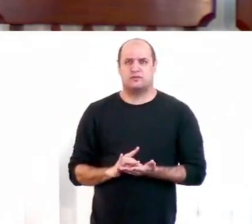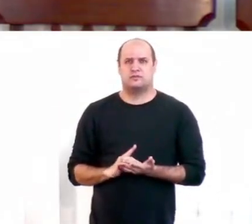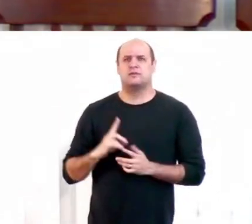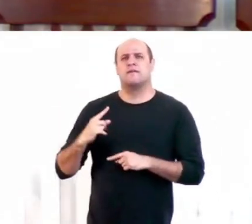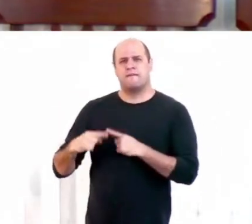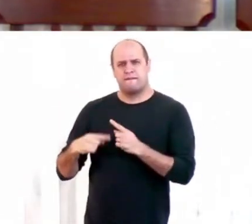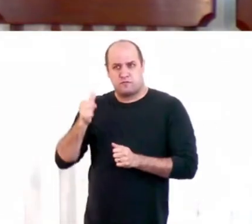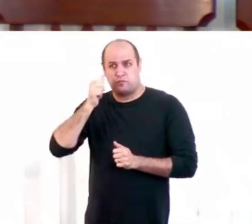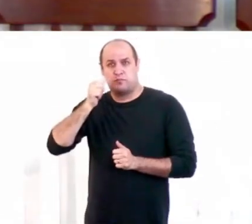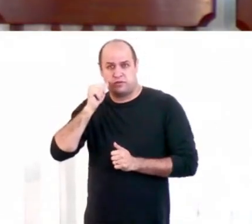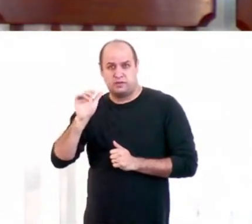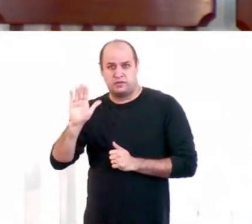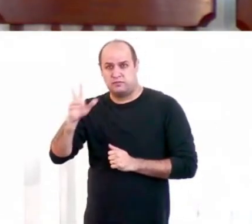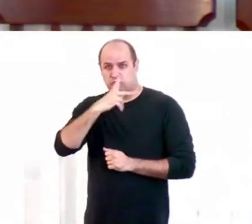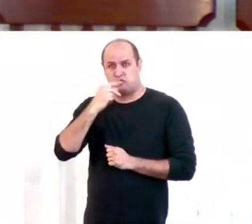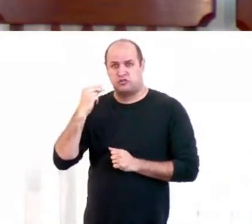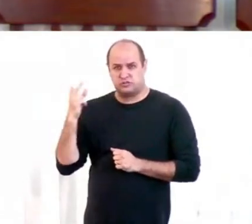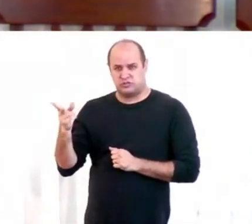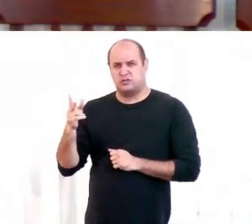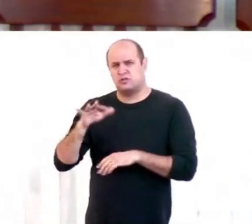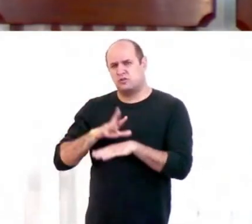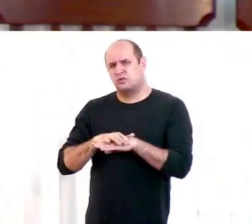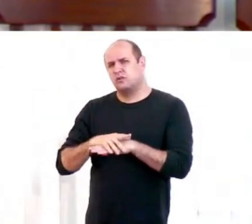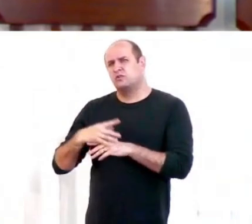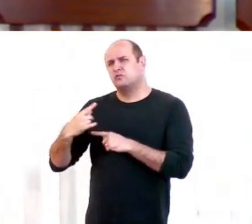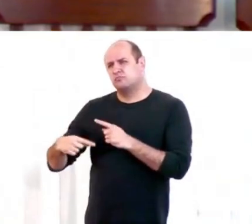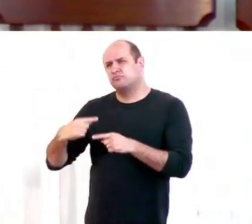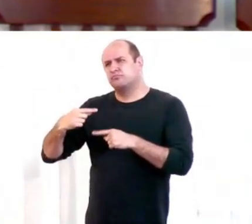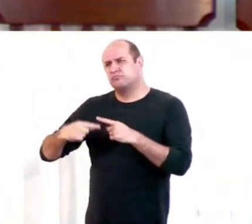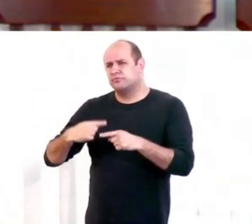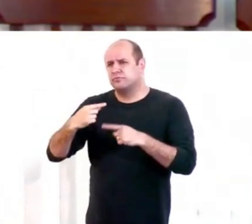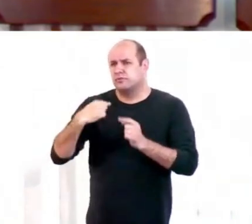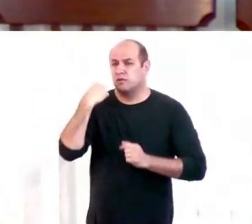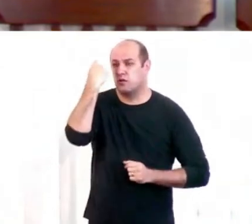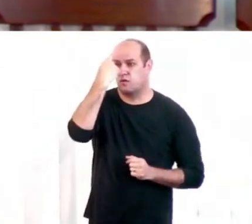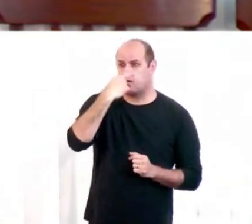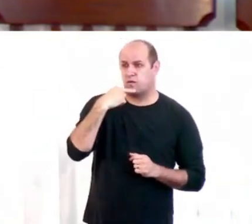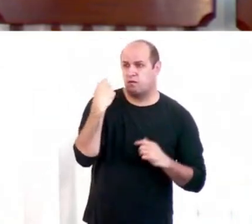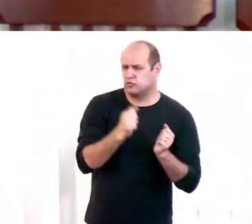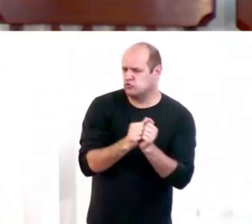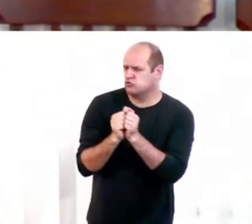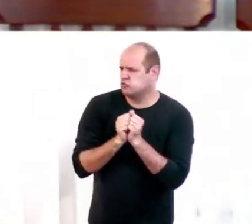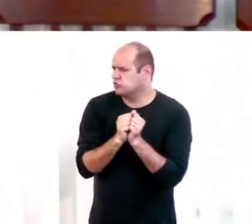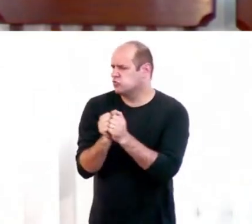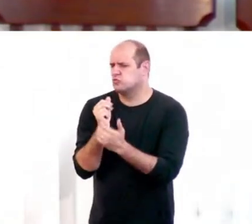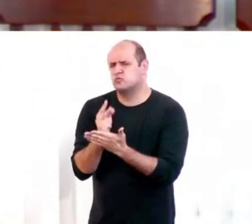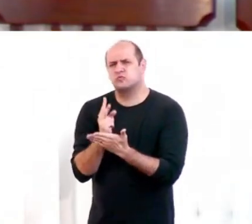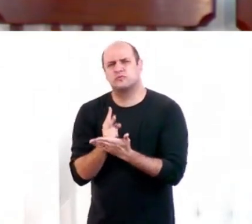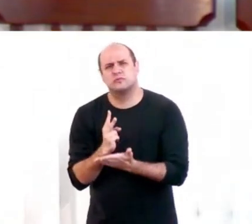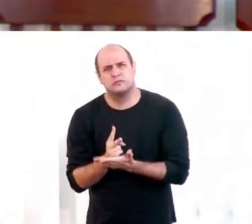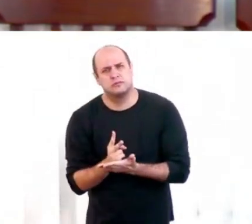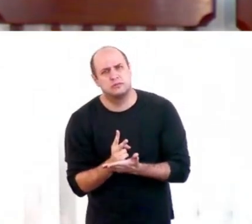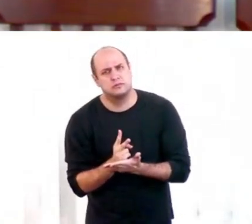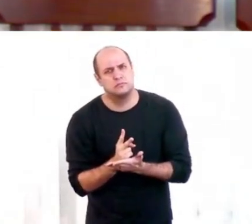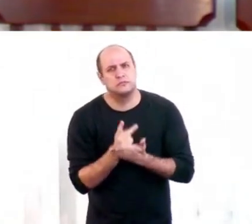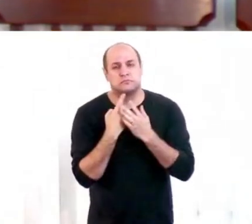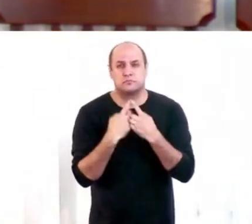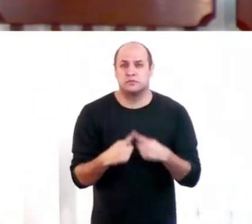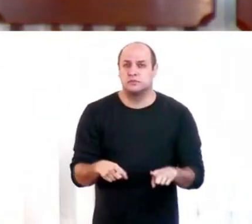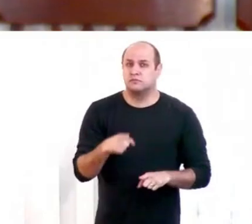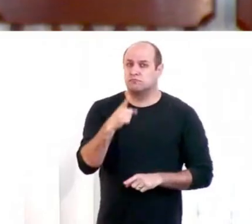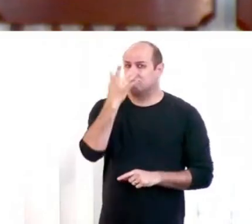do hospital, muitas vezes ali saindo poucas horas, a gente atendendo, mas se você não sabe, eu